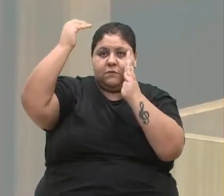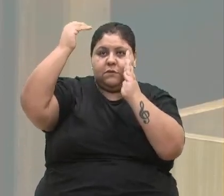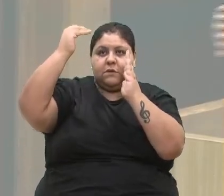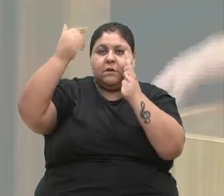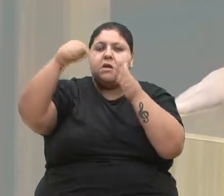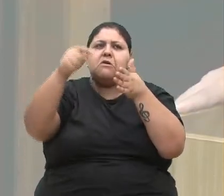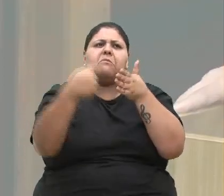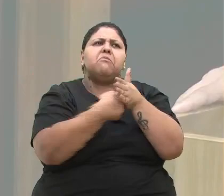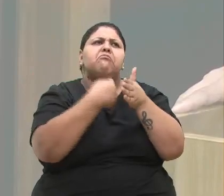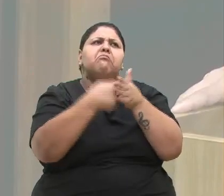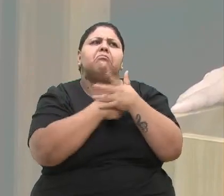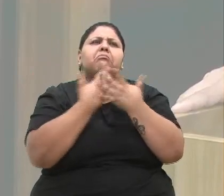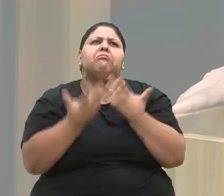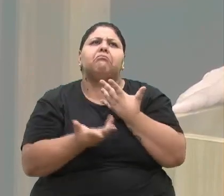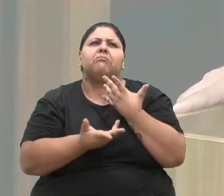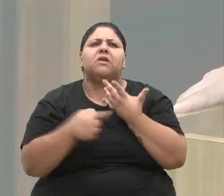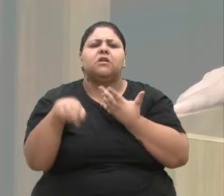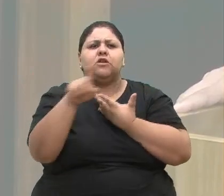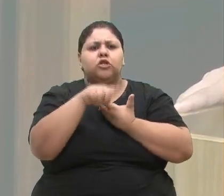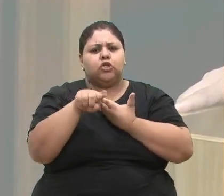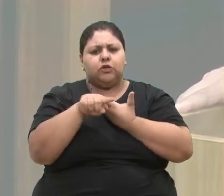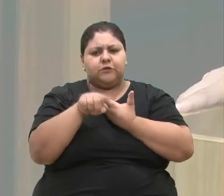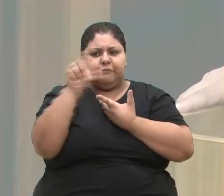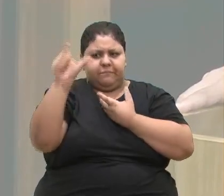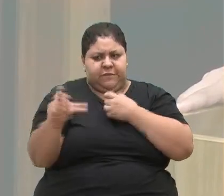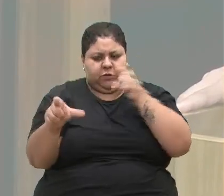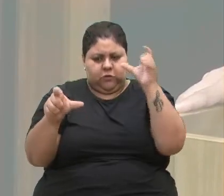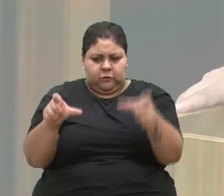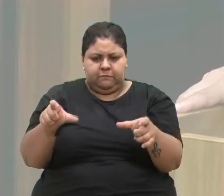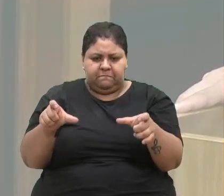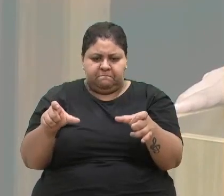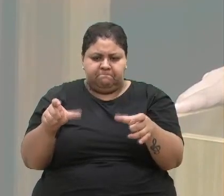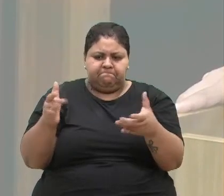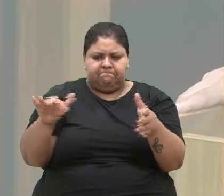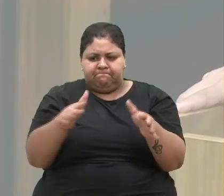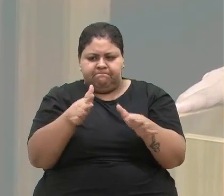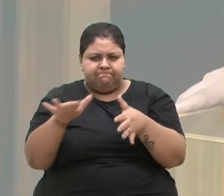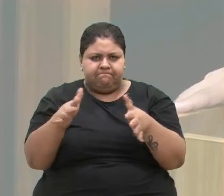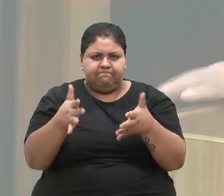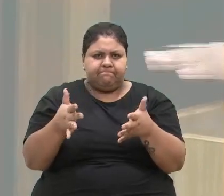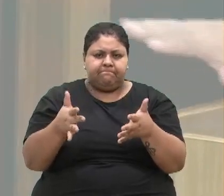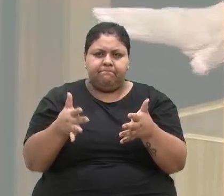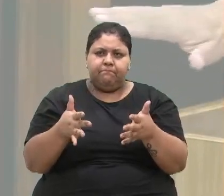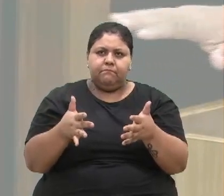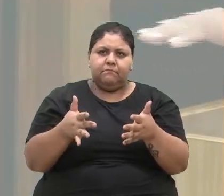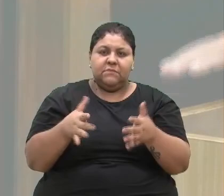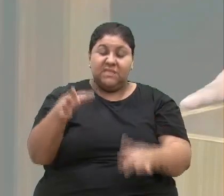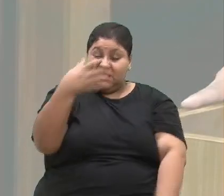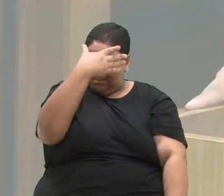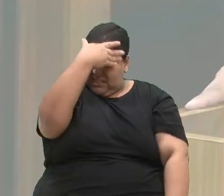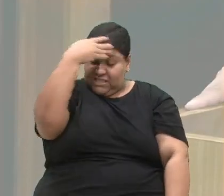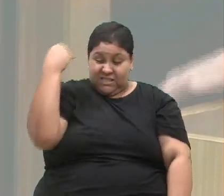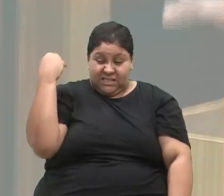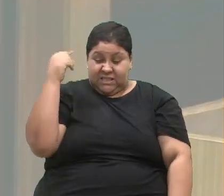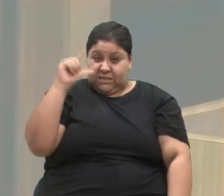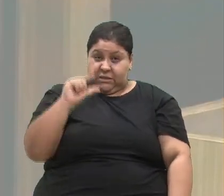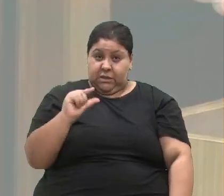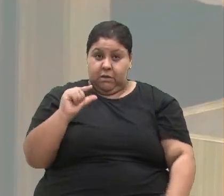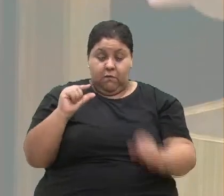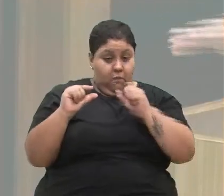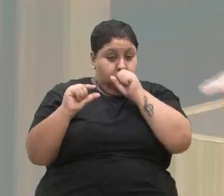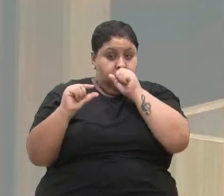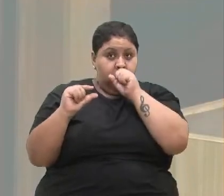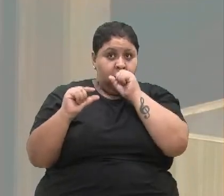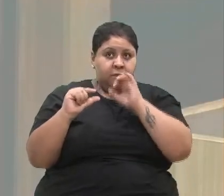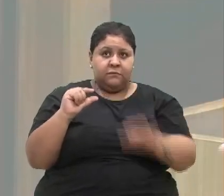pergunto, então, nós seres humanos, às vezes esquecemos um pouco disso, deixamos um